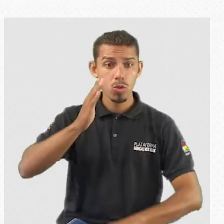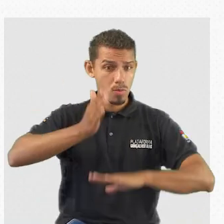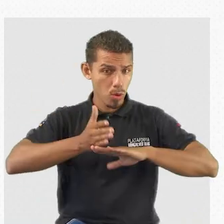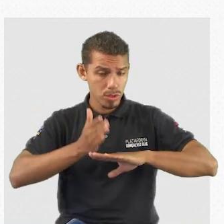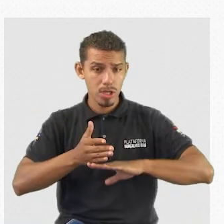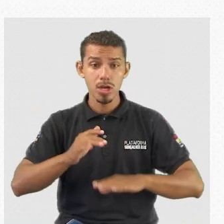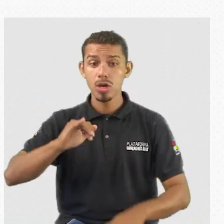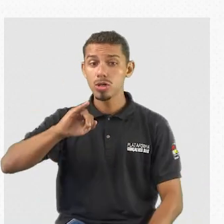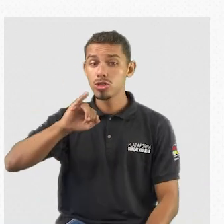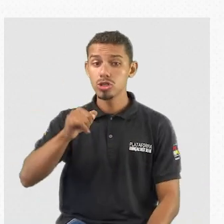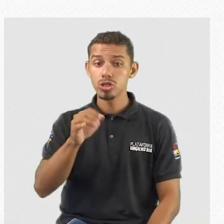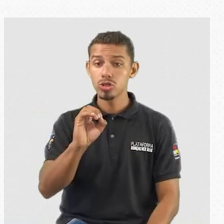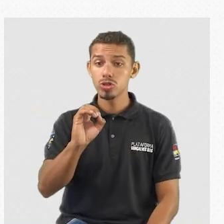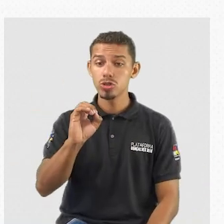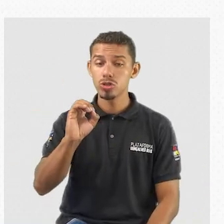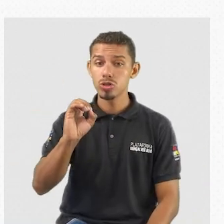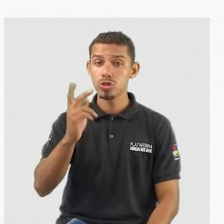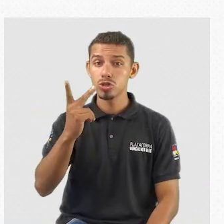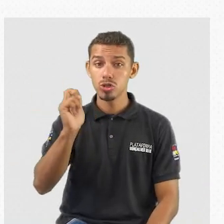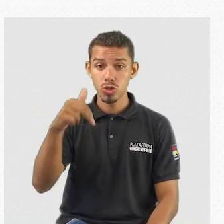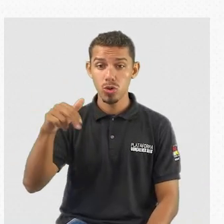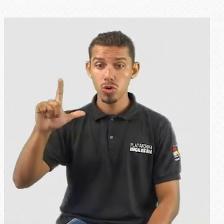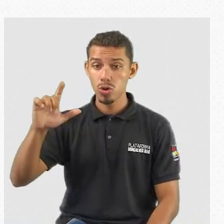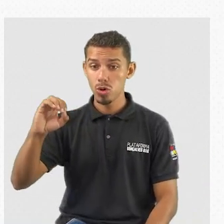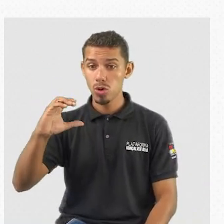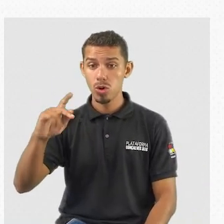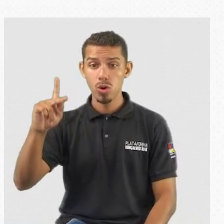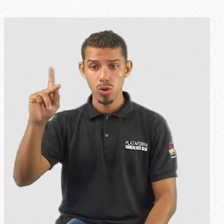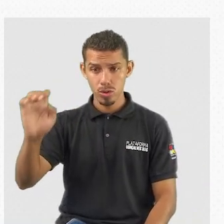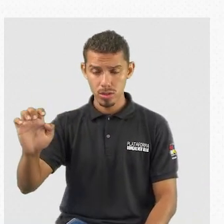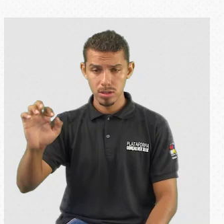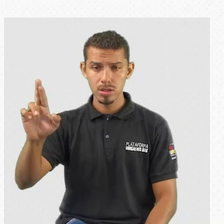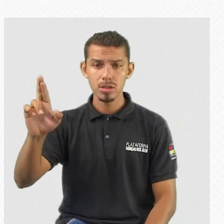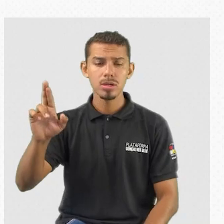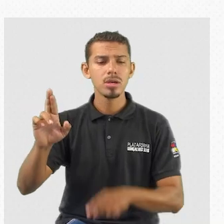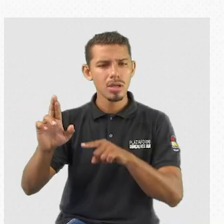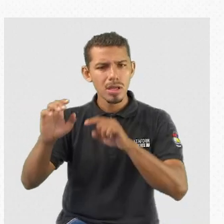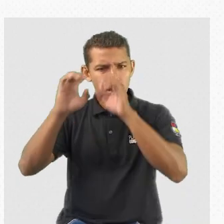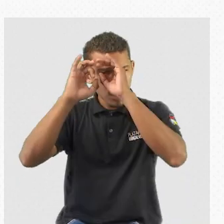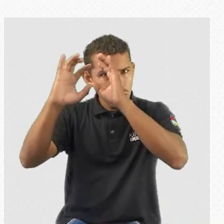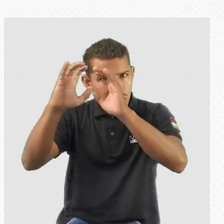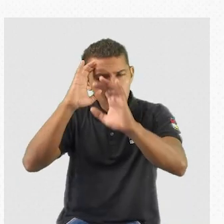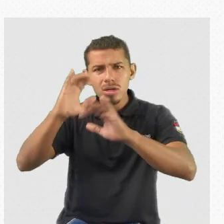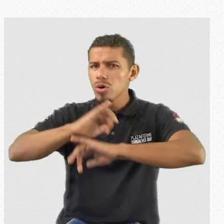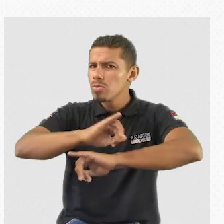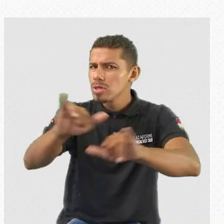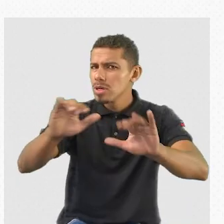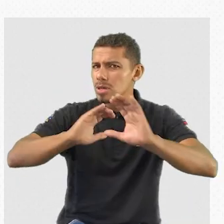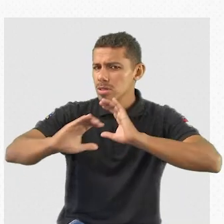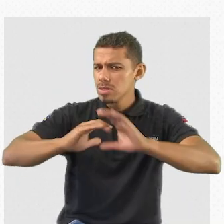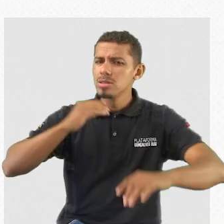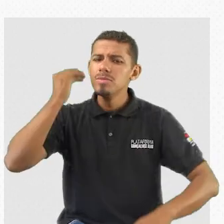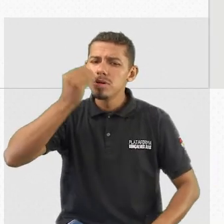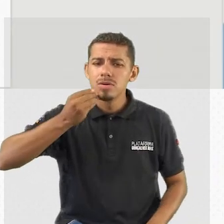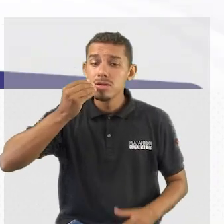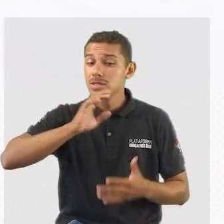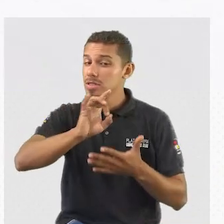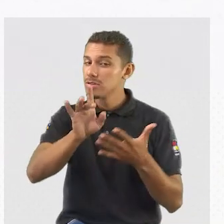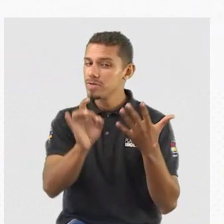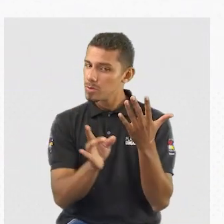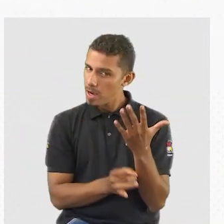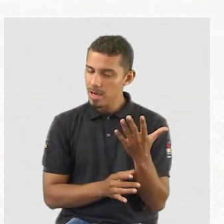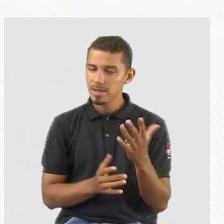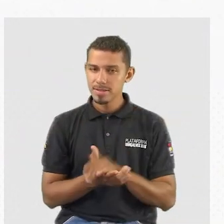que foi o John Locke. E aí ele disse que a linguagem passa a ser entendida como meio de organizar o pensamento e de comunicar experiências